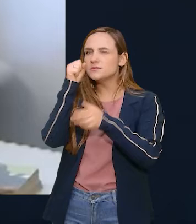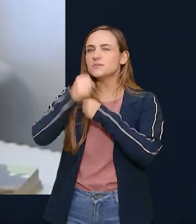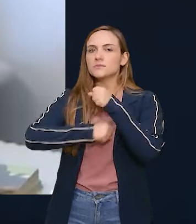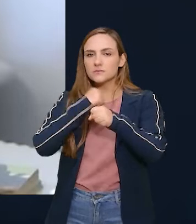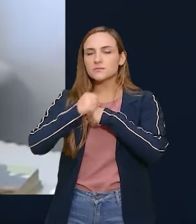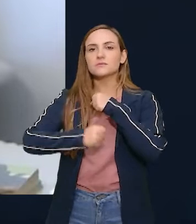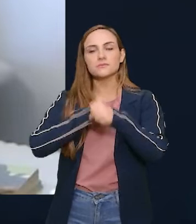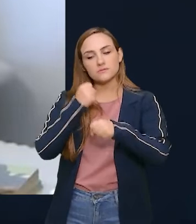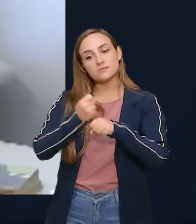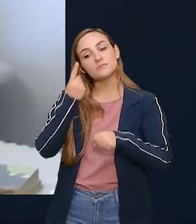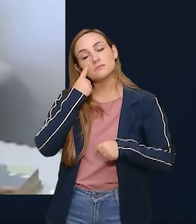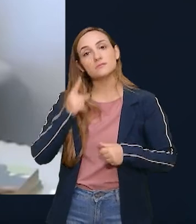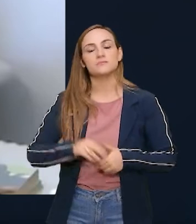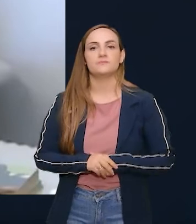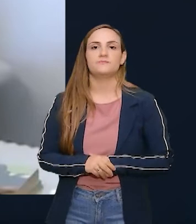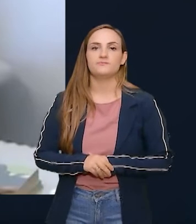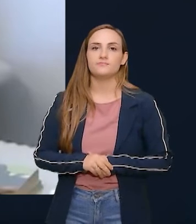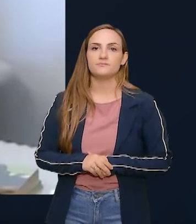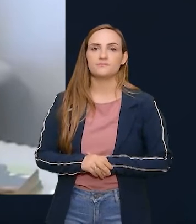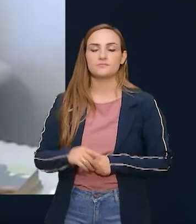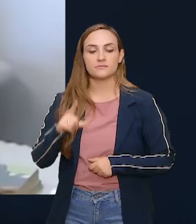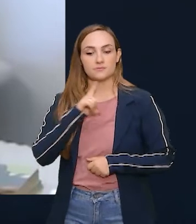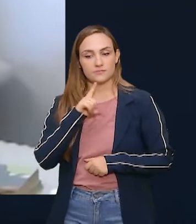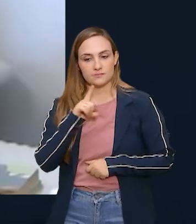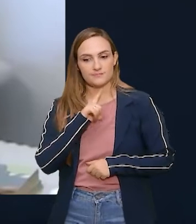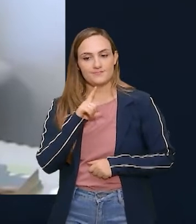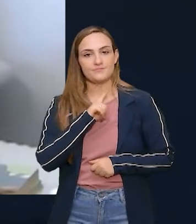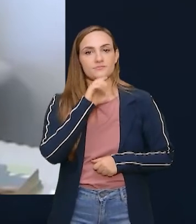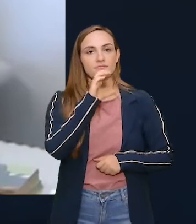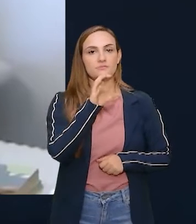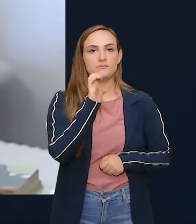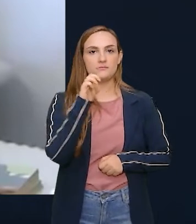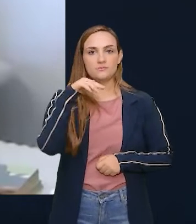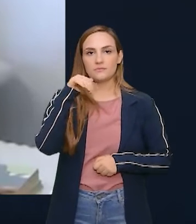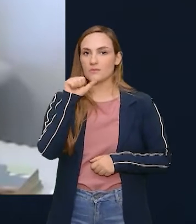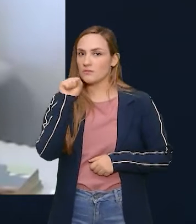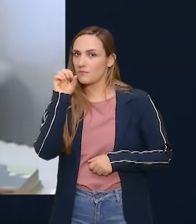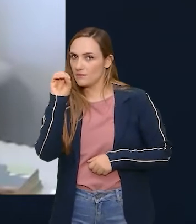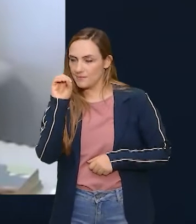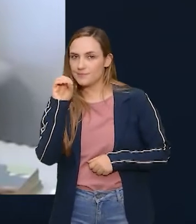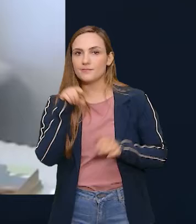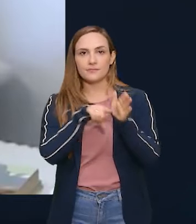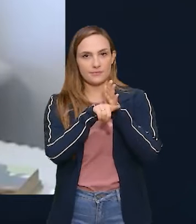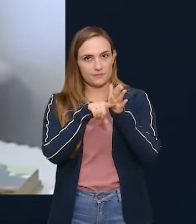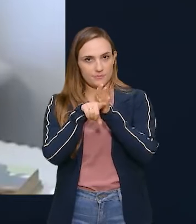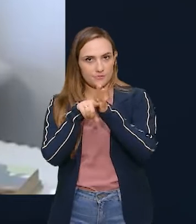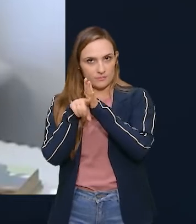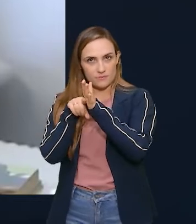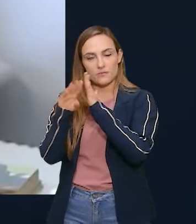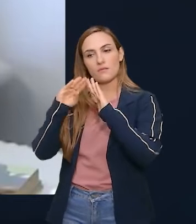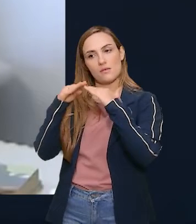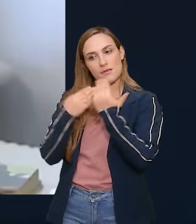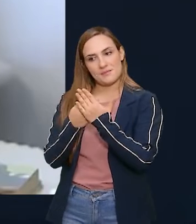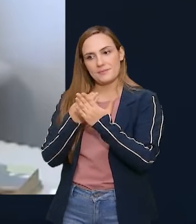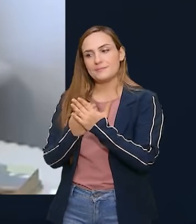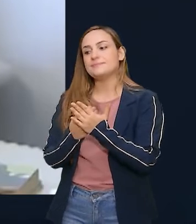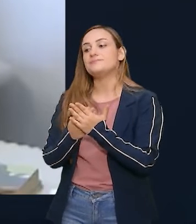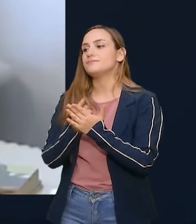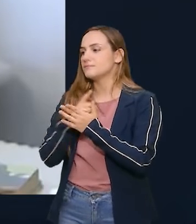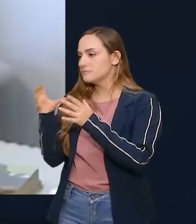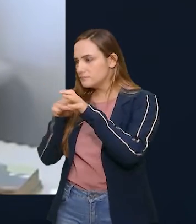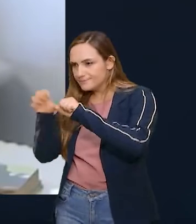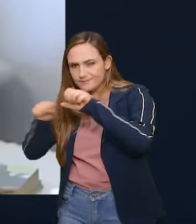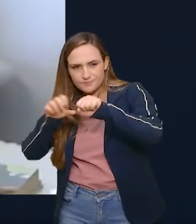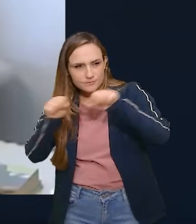população educacional anualmente e nós temos aí o censo escolar realizado pelo INEP, que capta